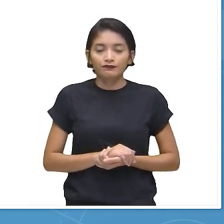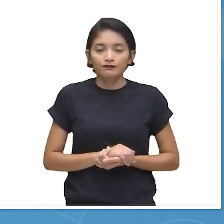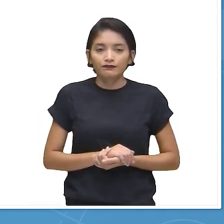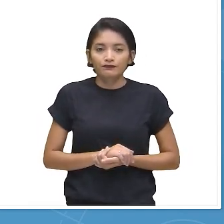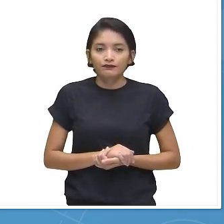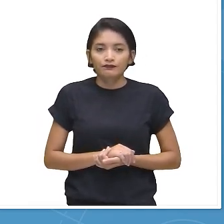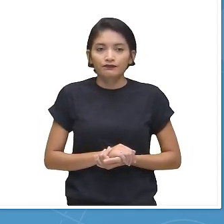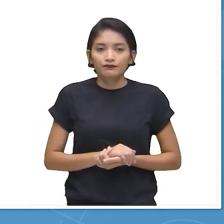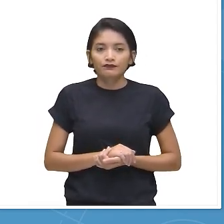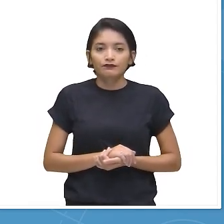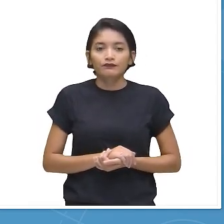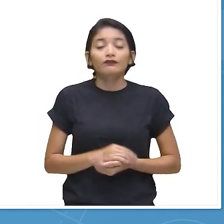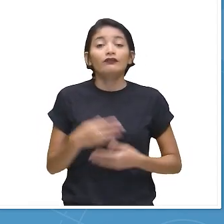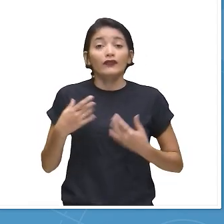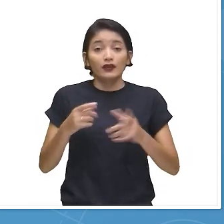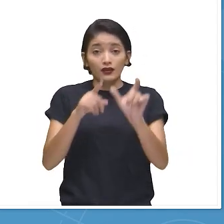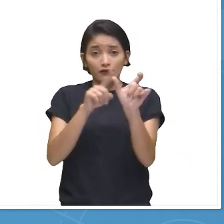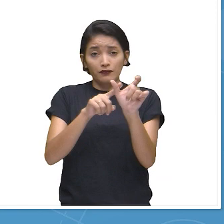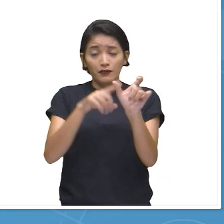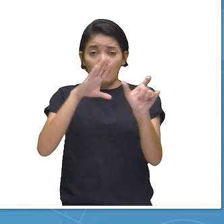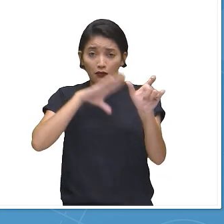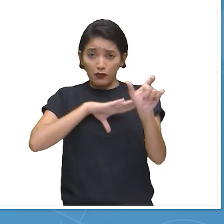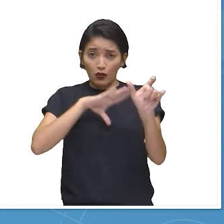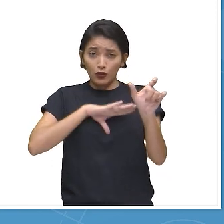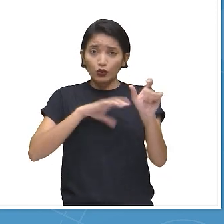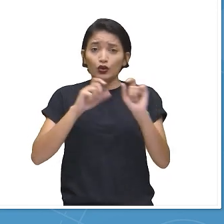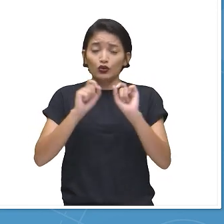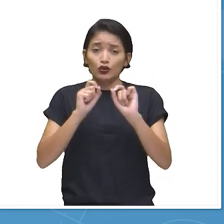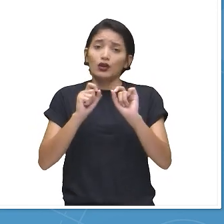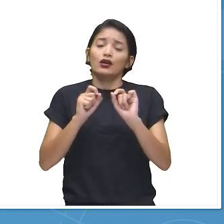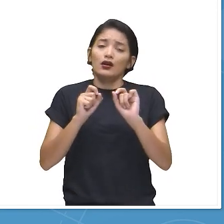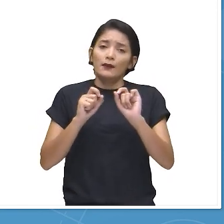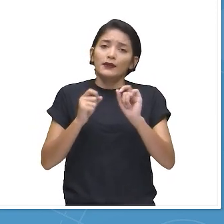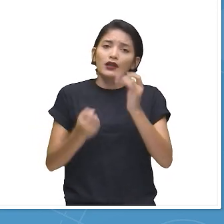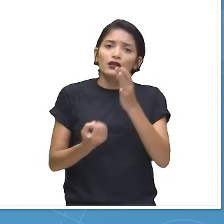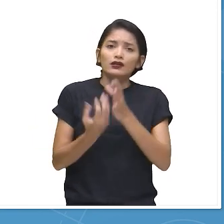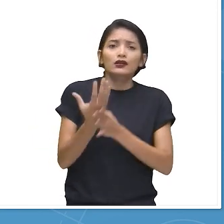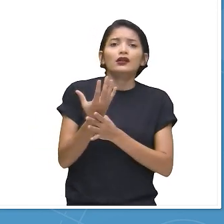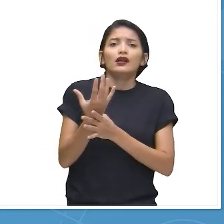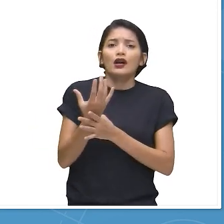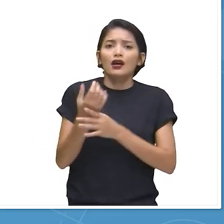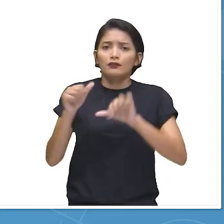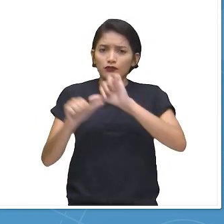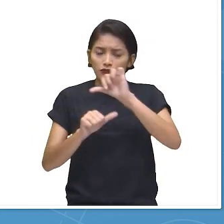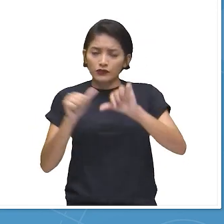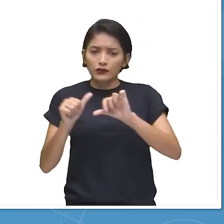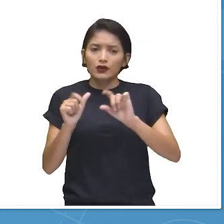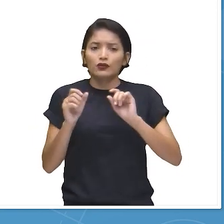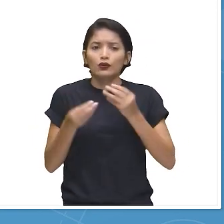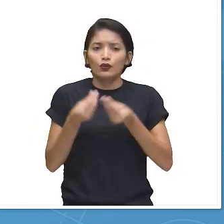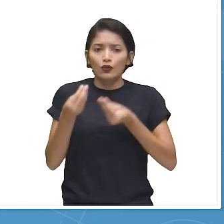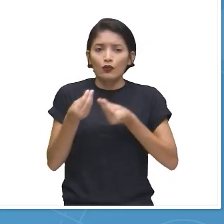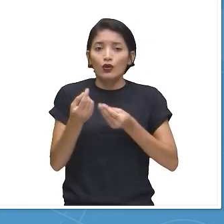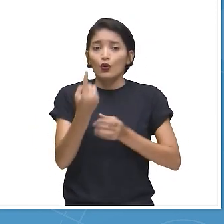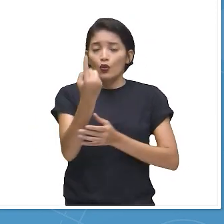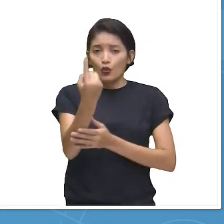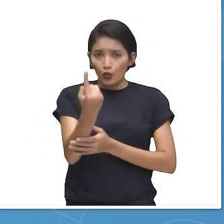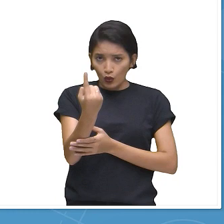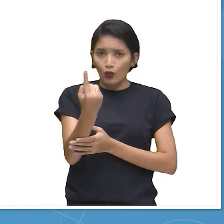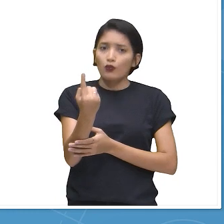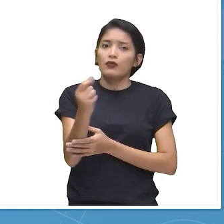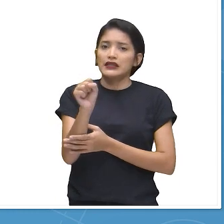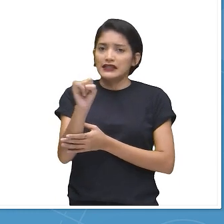as palavras na língua portuguesa, elas podem ser formadas de exatamente uma sílaba,